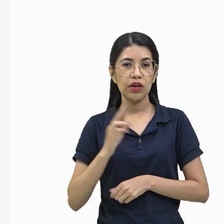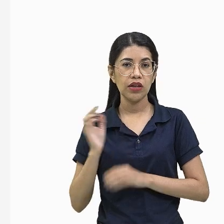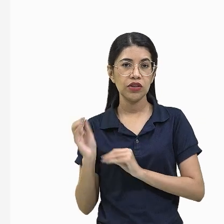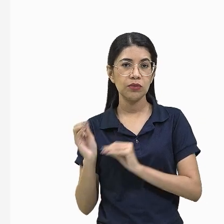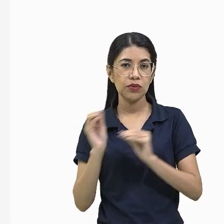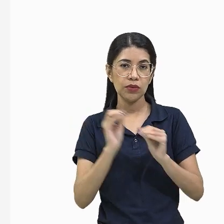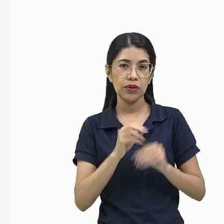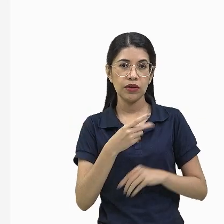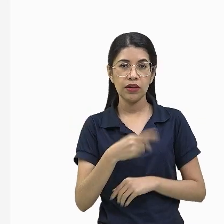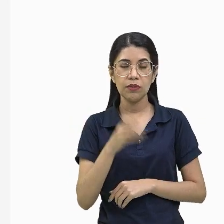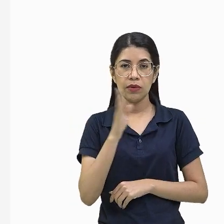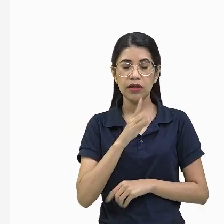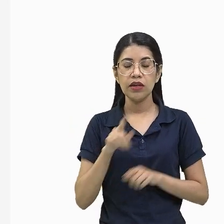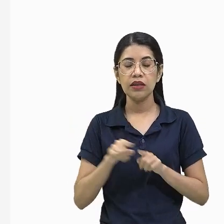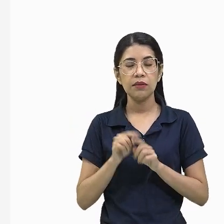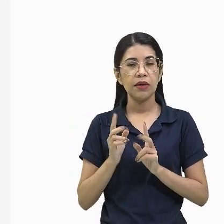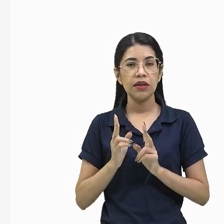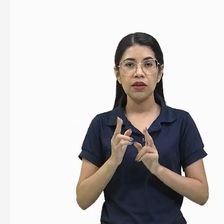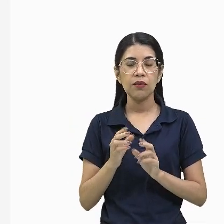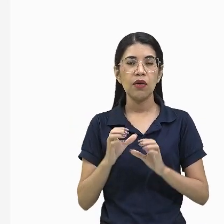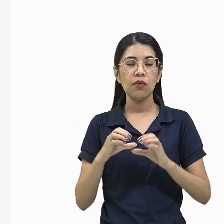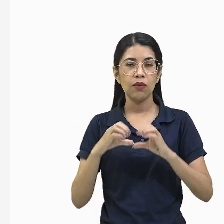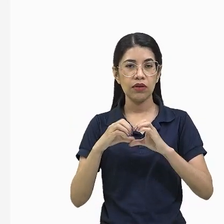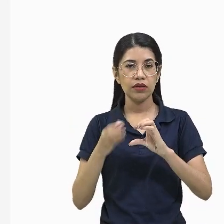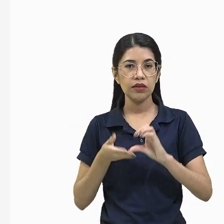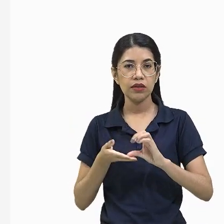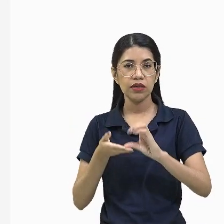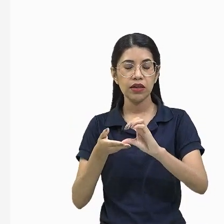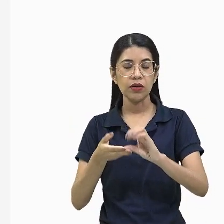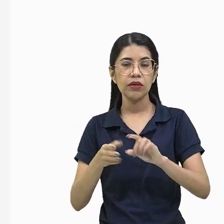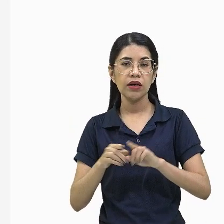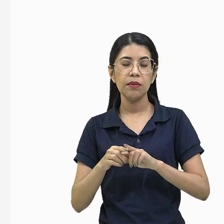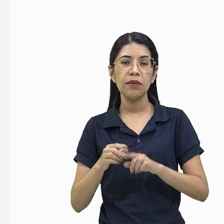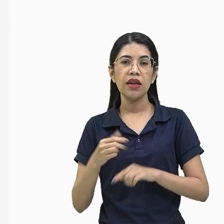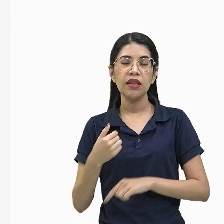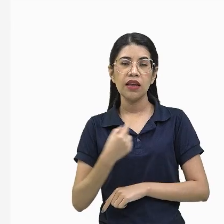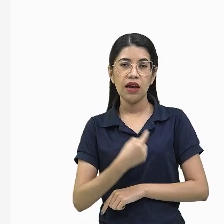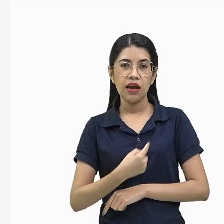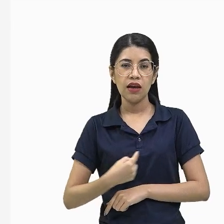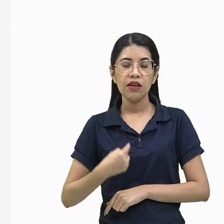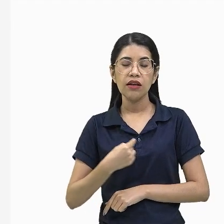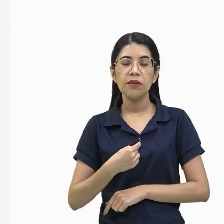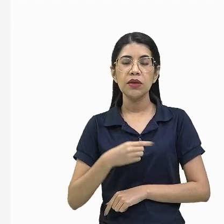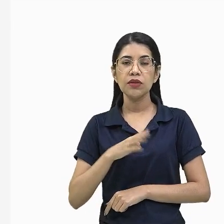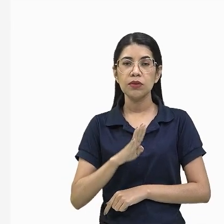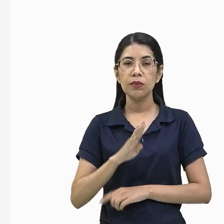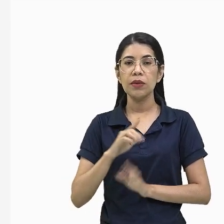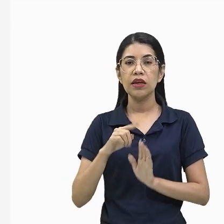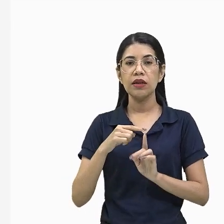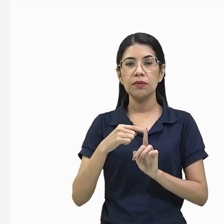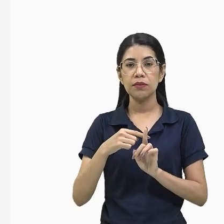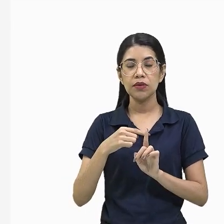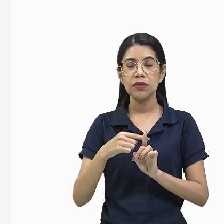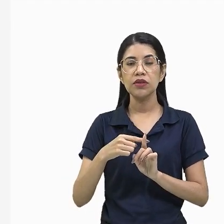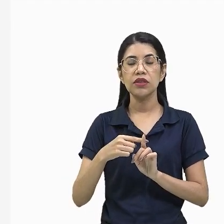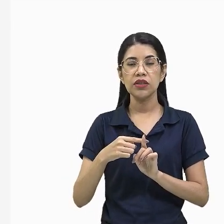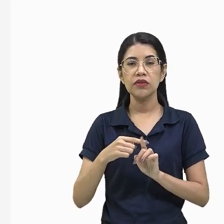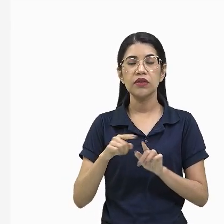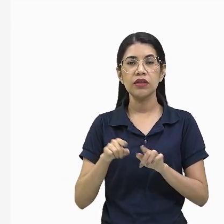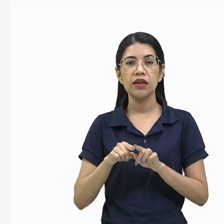que ela também segura o coração, ela tem na camisa o B positivo, certo? Segura esse